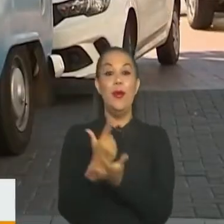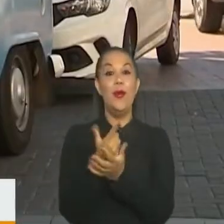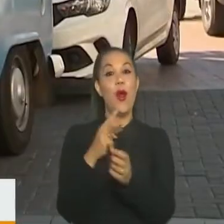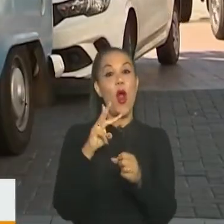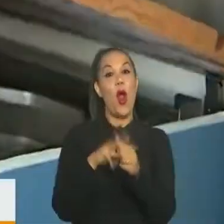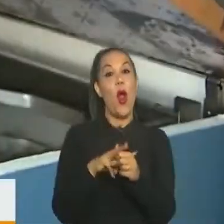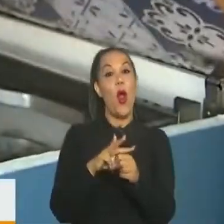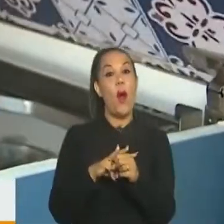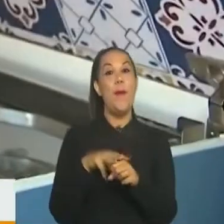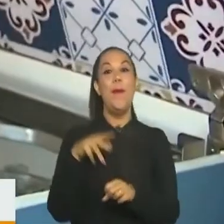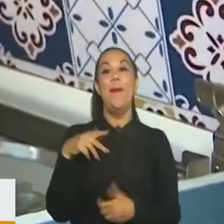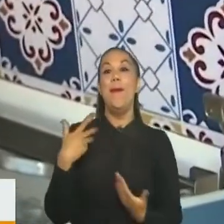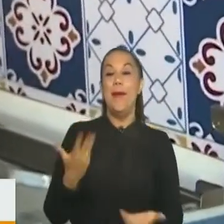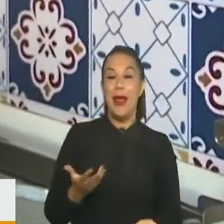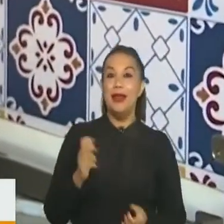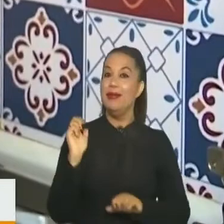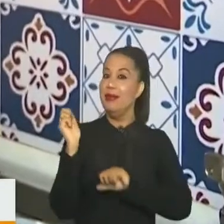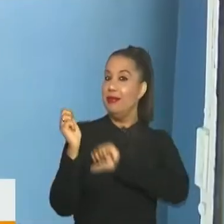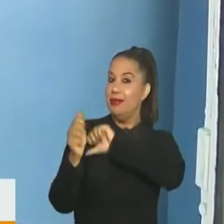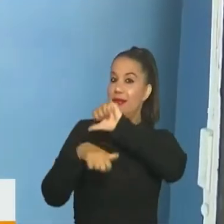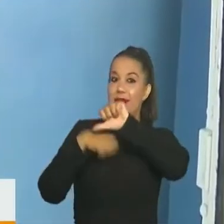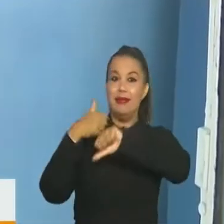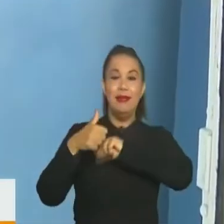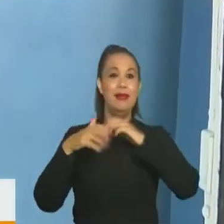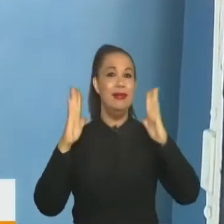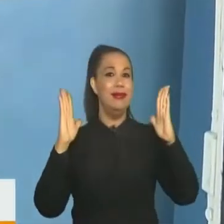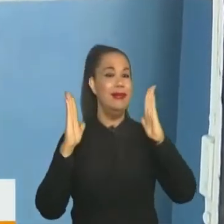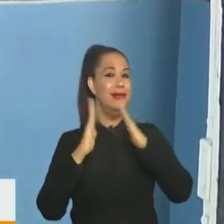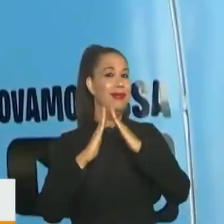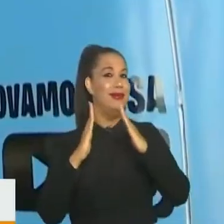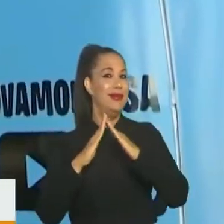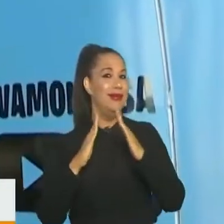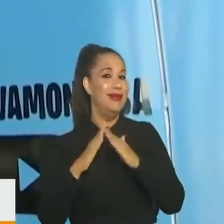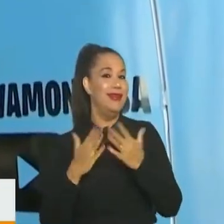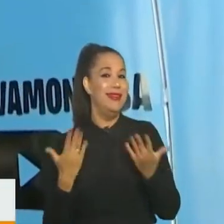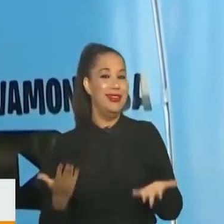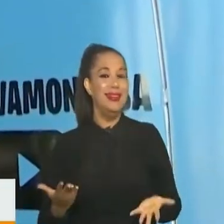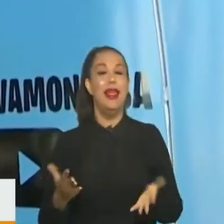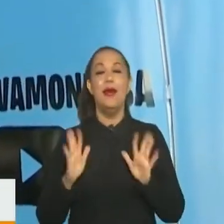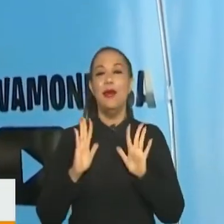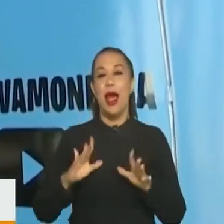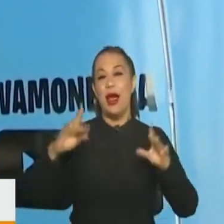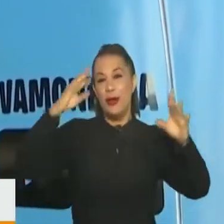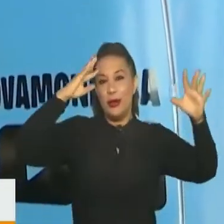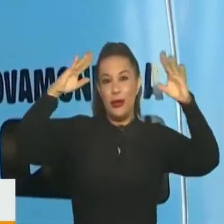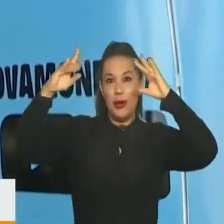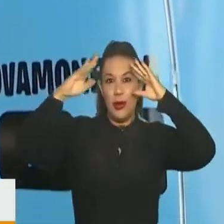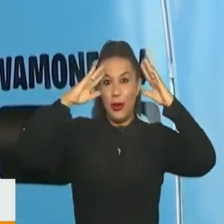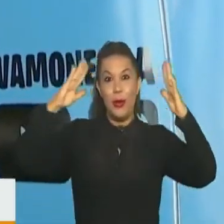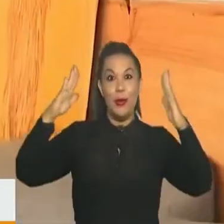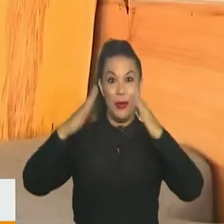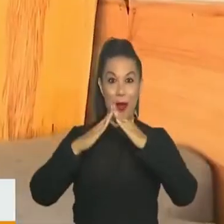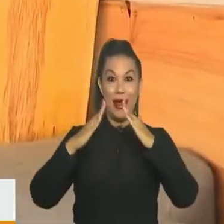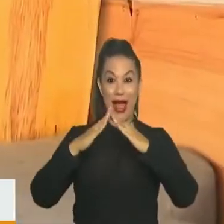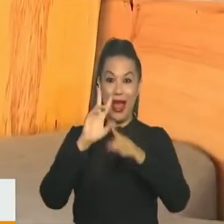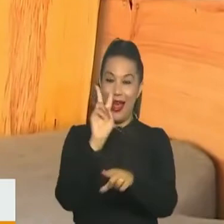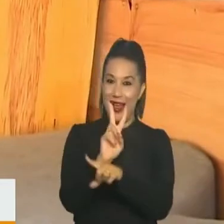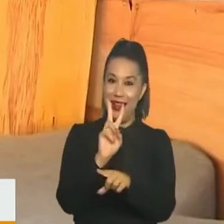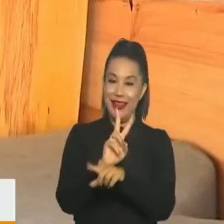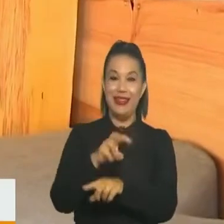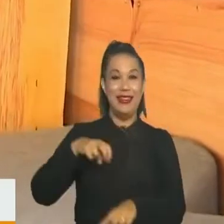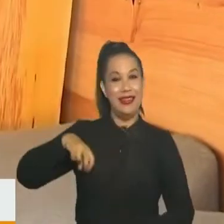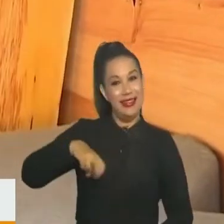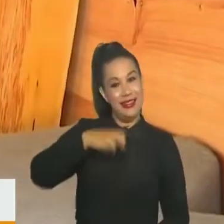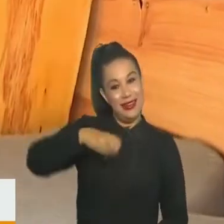uma Kombi e a transformaram em uma casa sobre rodas. Para realizar o sonho de morar em uma casa itinerante,